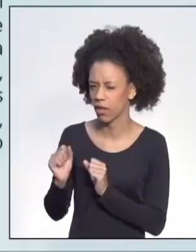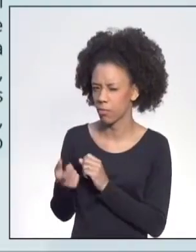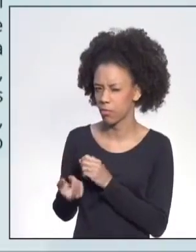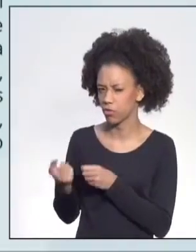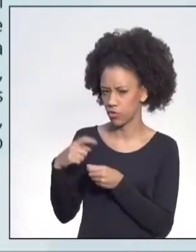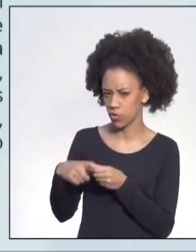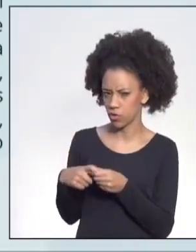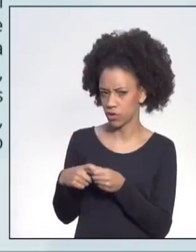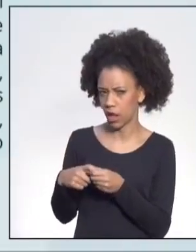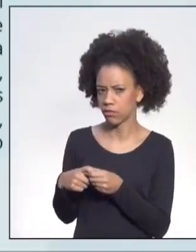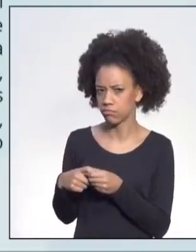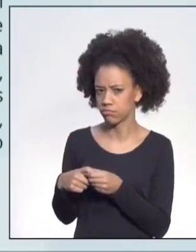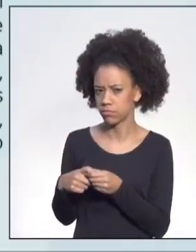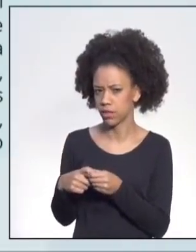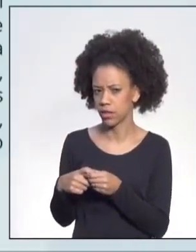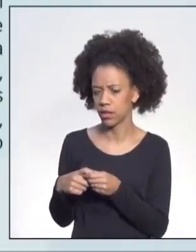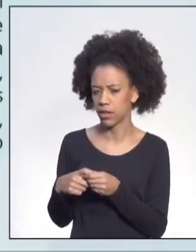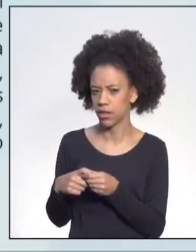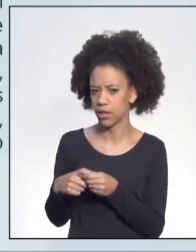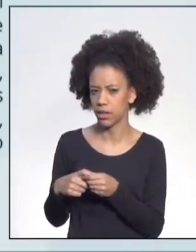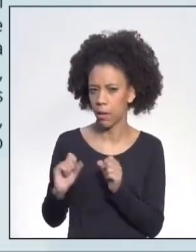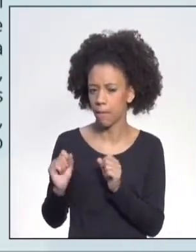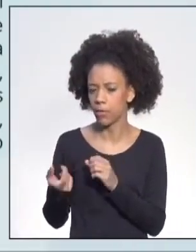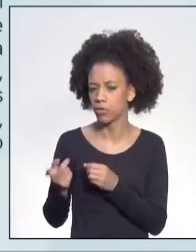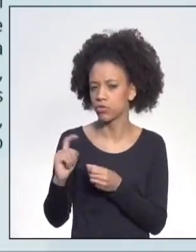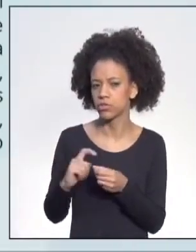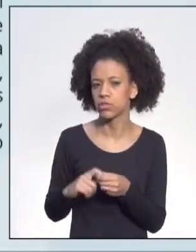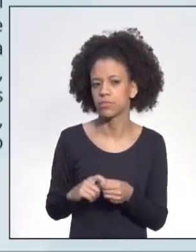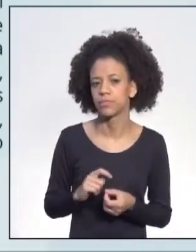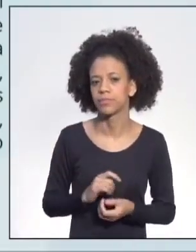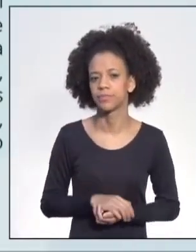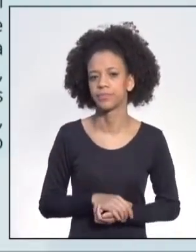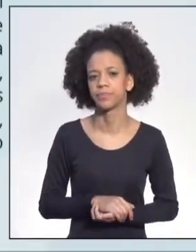nos escribas, antes de entrar na tradição oral?